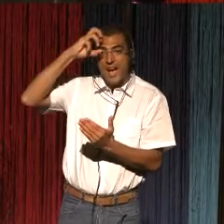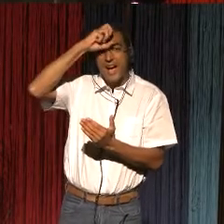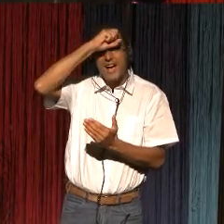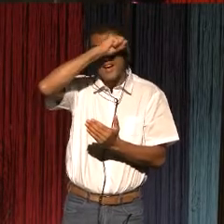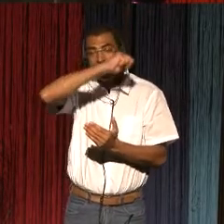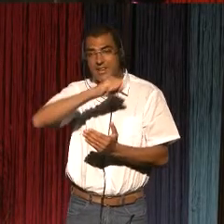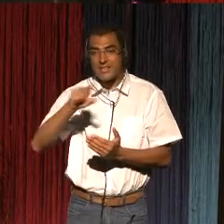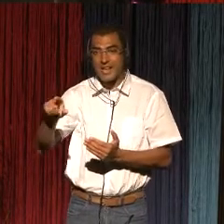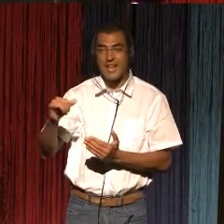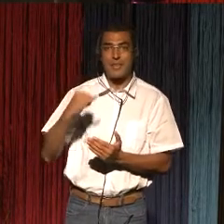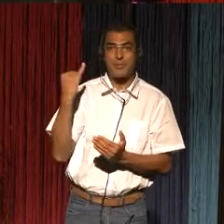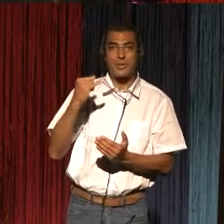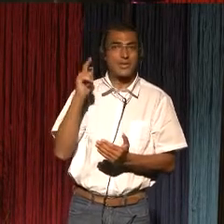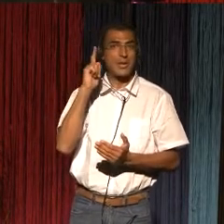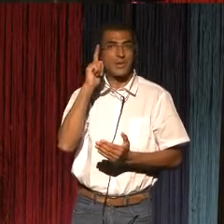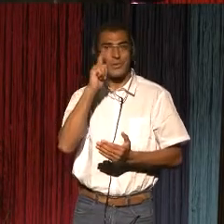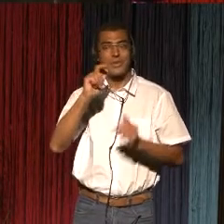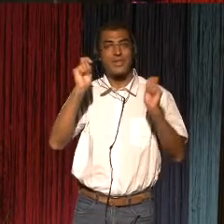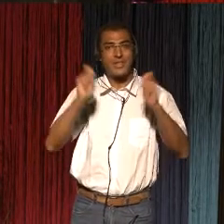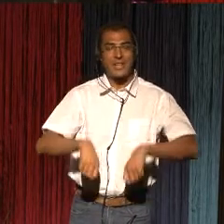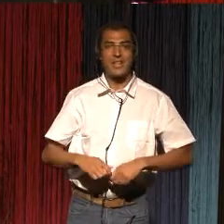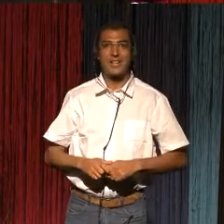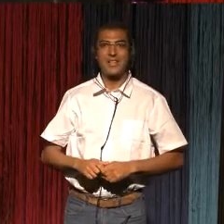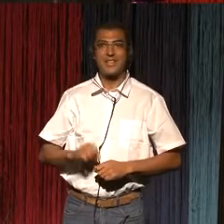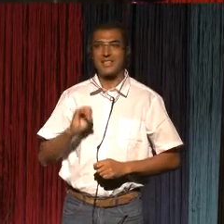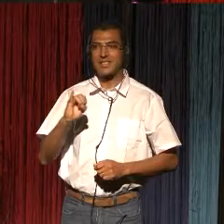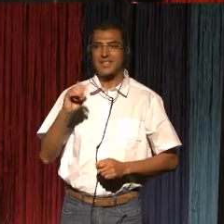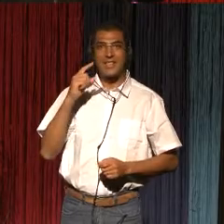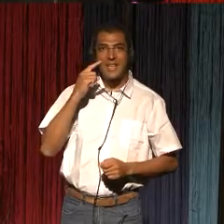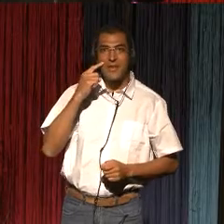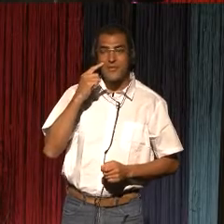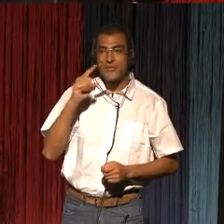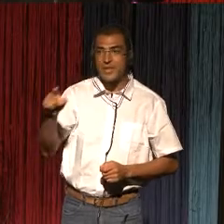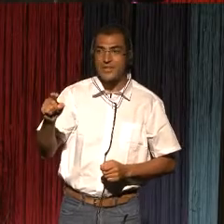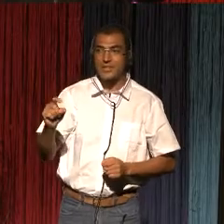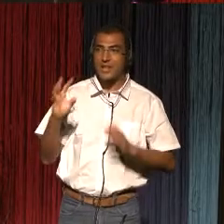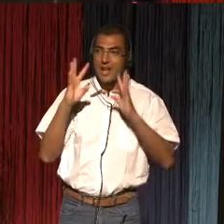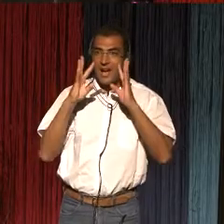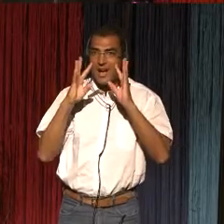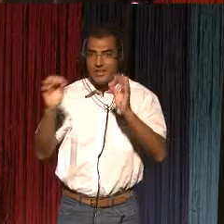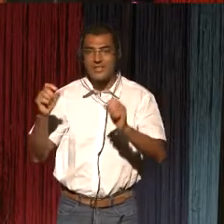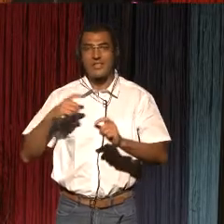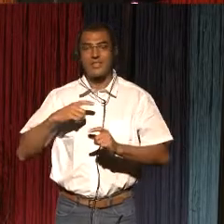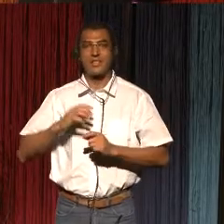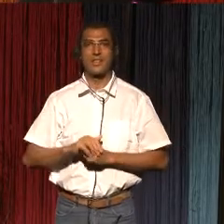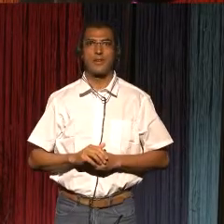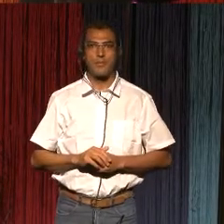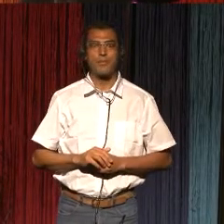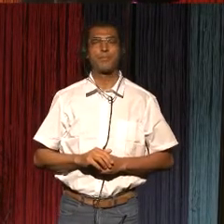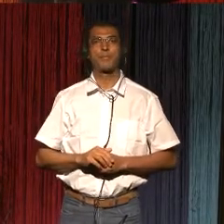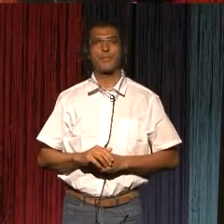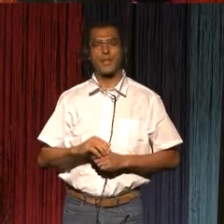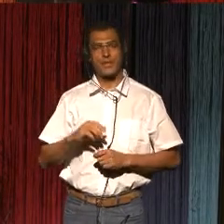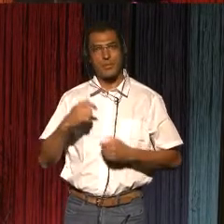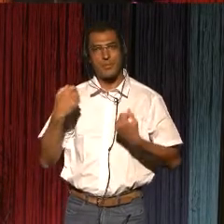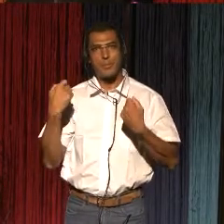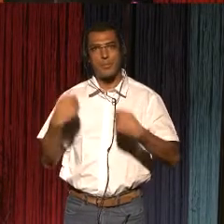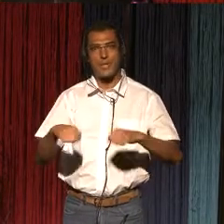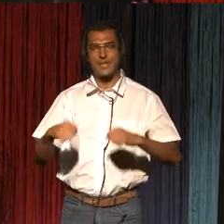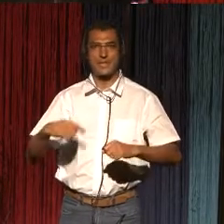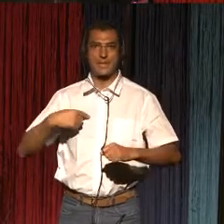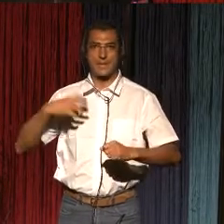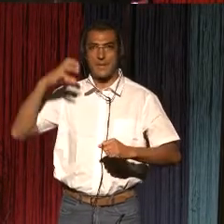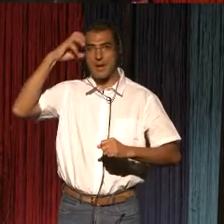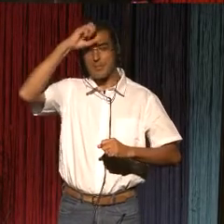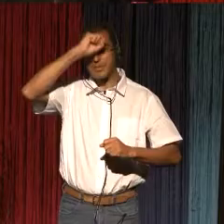relevante para a nossa ação, a gente não vai prestar atenção da mesma maneira. E a aprendizagem precisa estar vinculada à vida e experiência do aluno. A